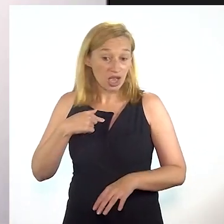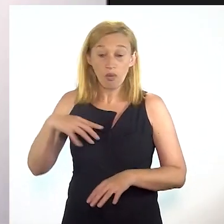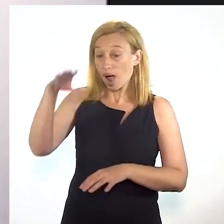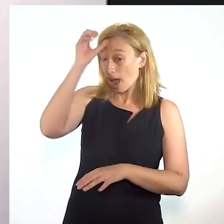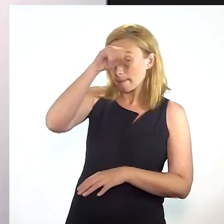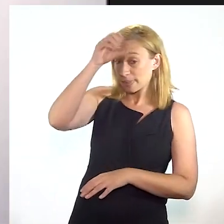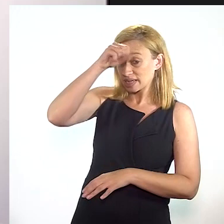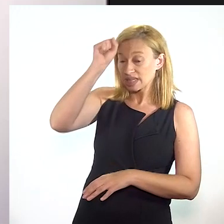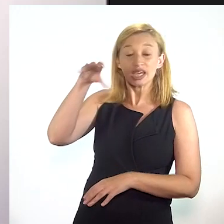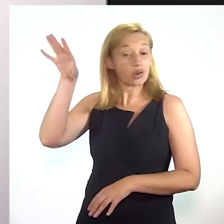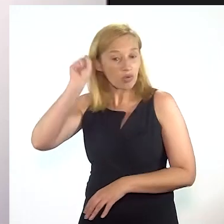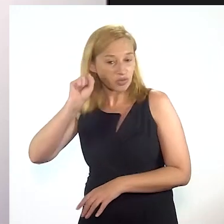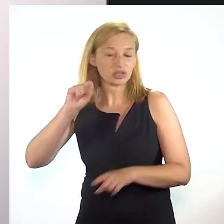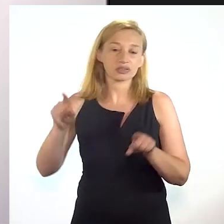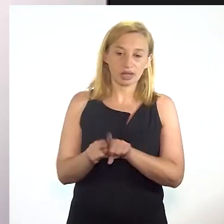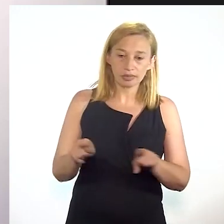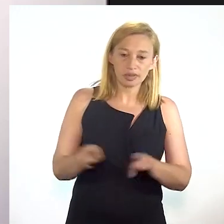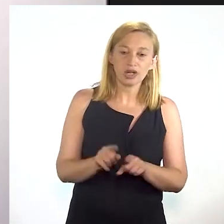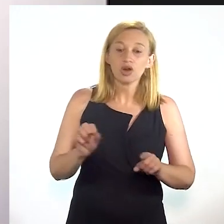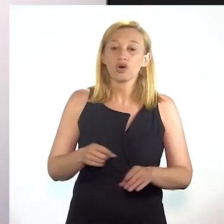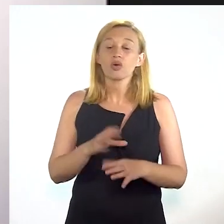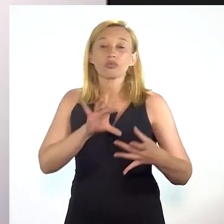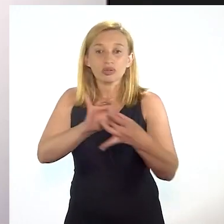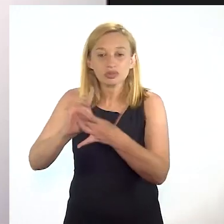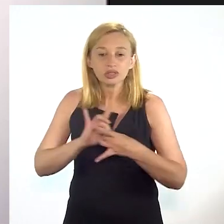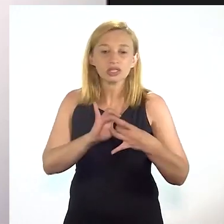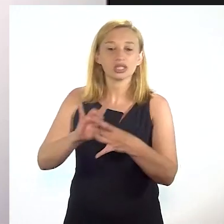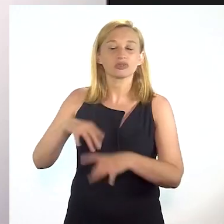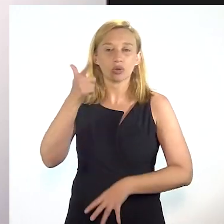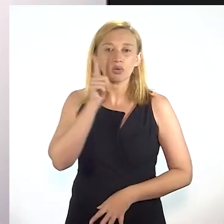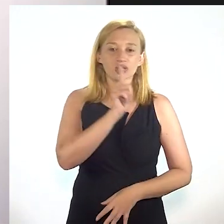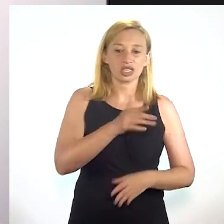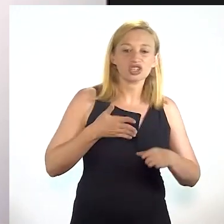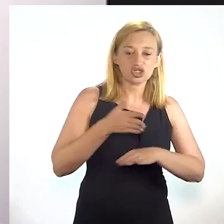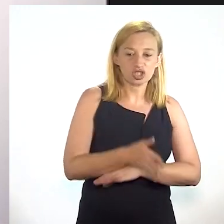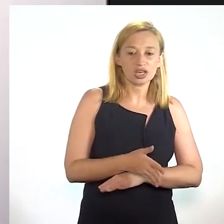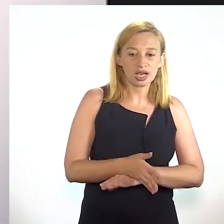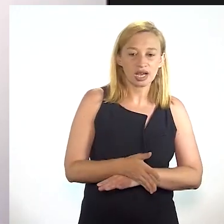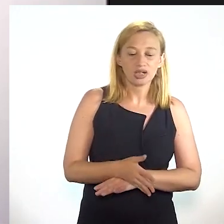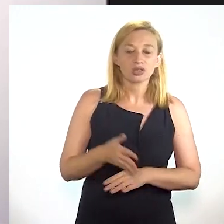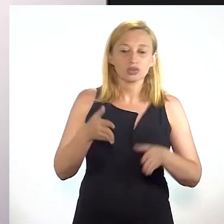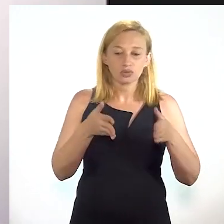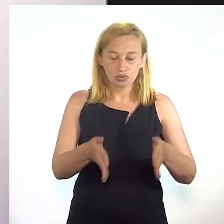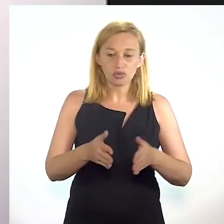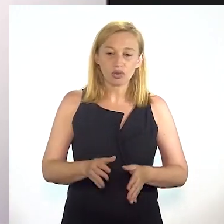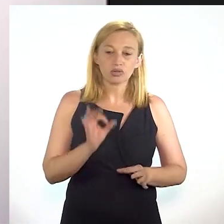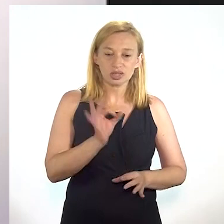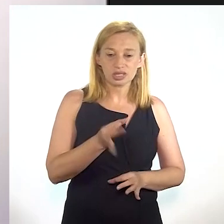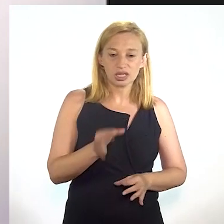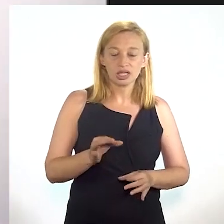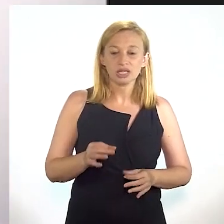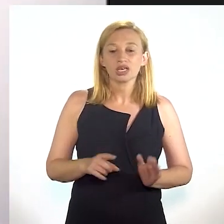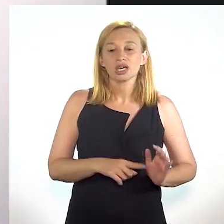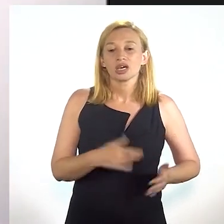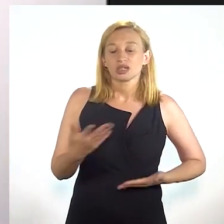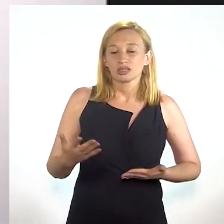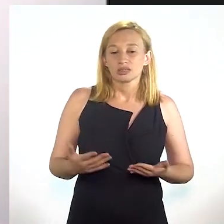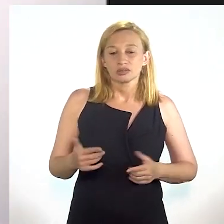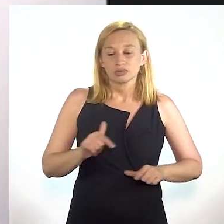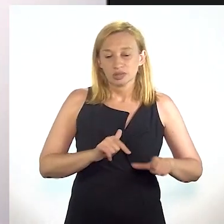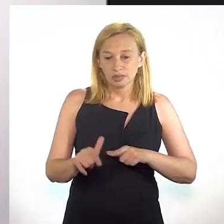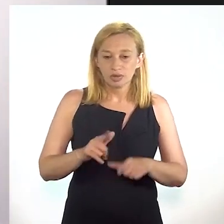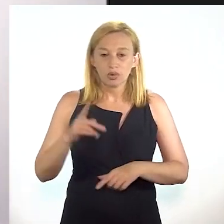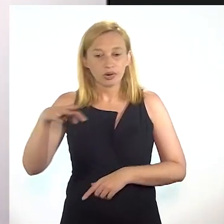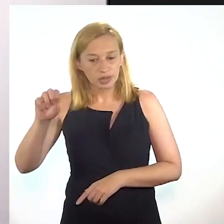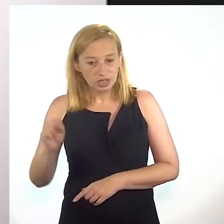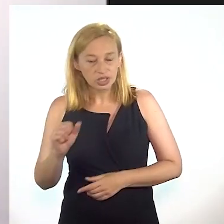e eu muito mais a aprender e a ouvir. E com essa união que a gente consegue chegar num senso comum. Também presta serviço para